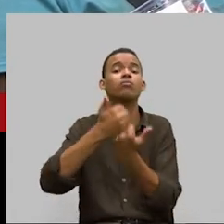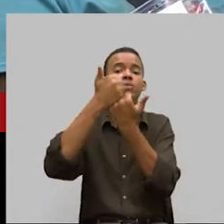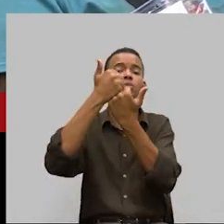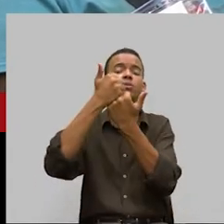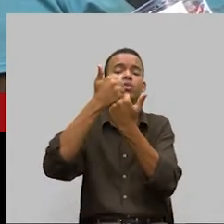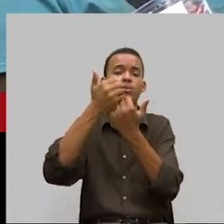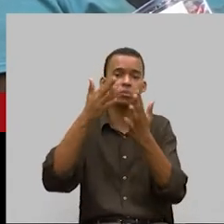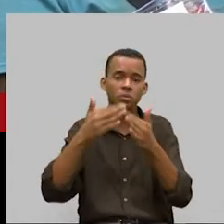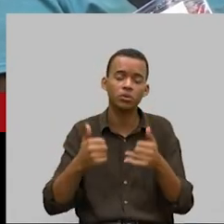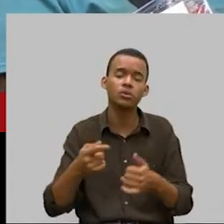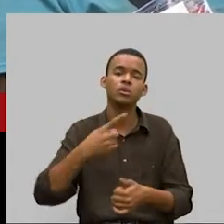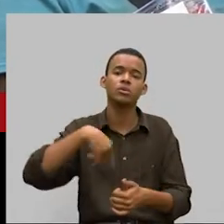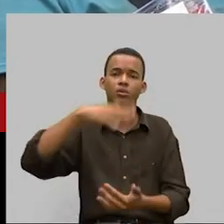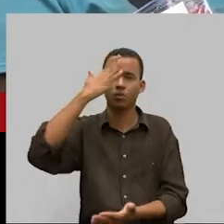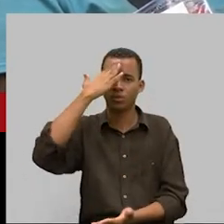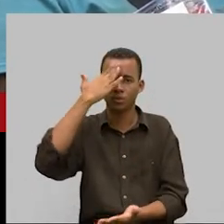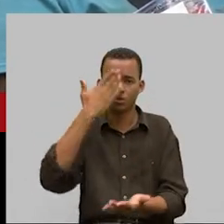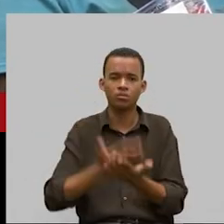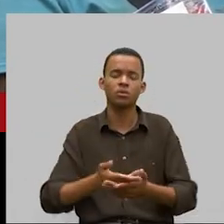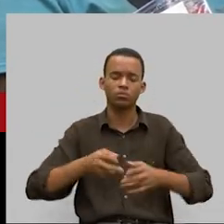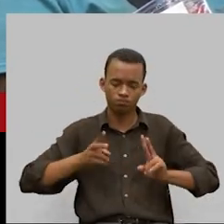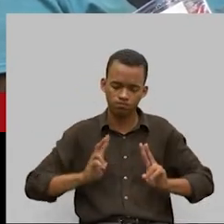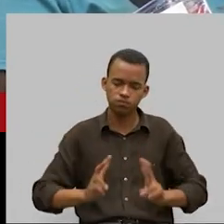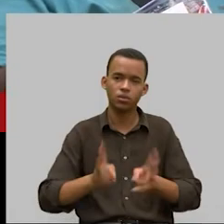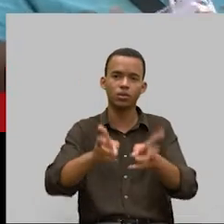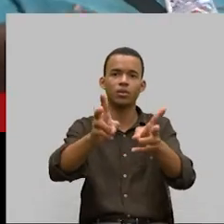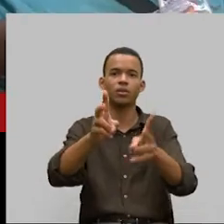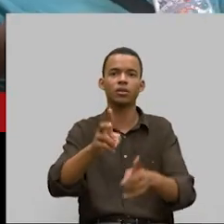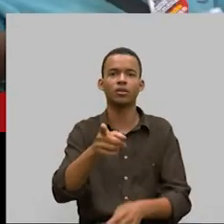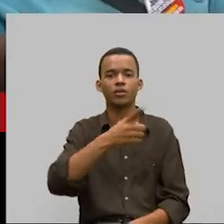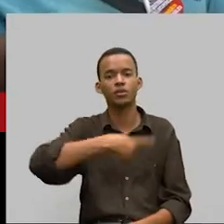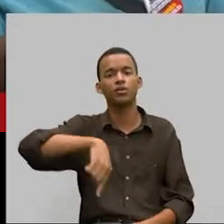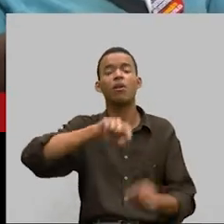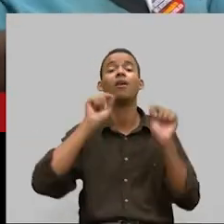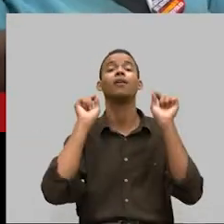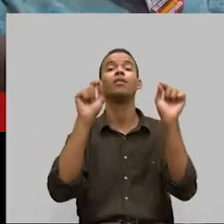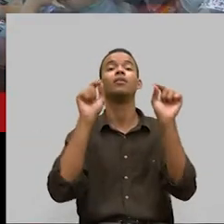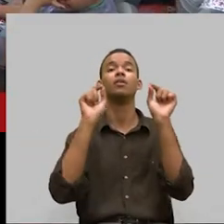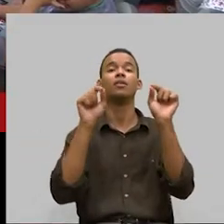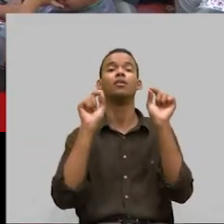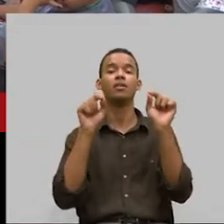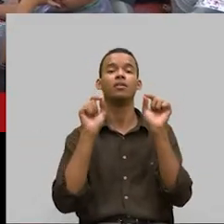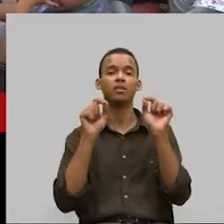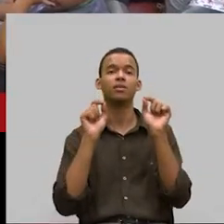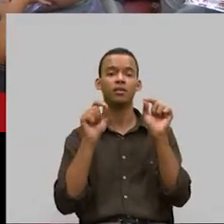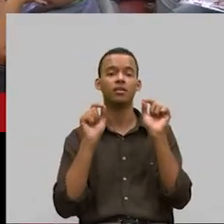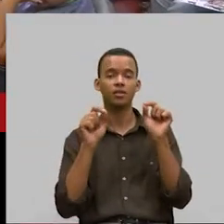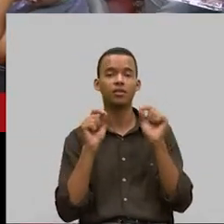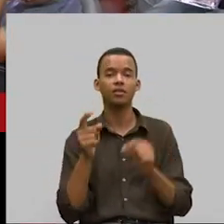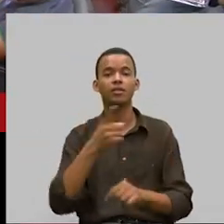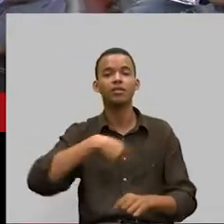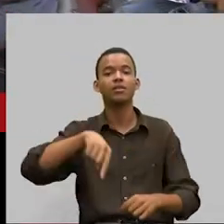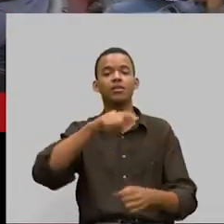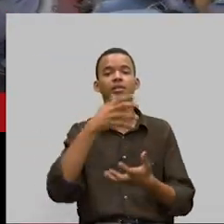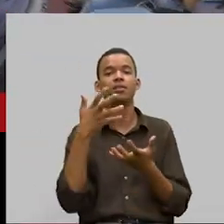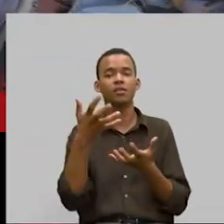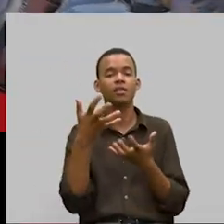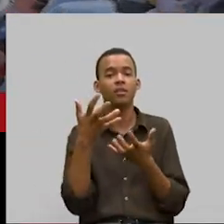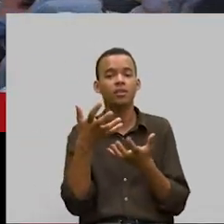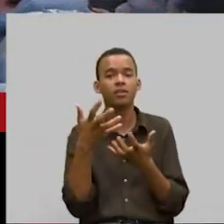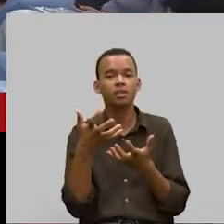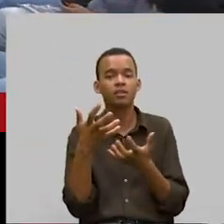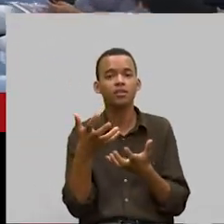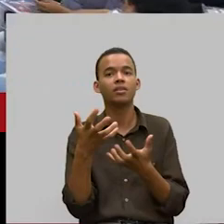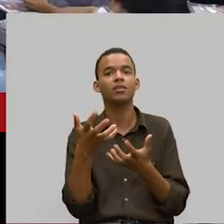sabemos que podemos prosseguir quem somos povo o que queremos